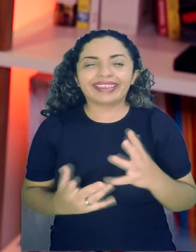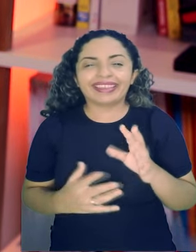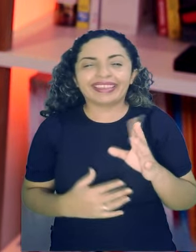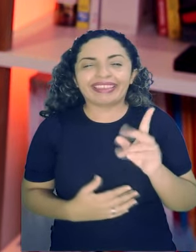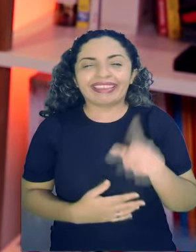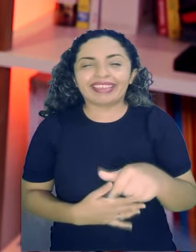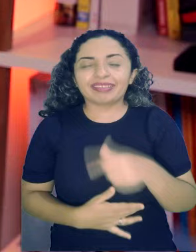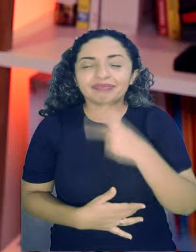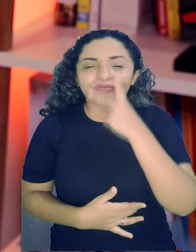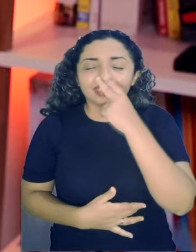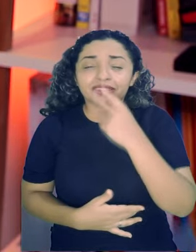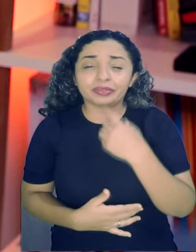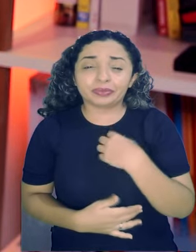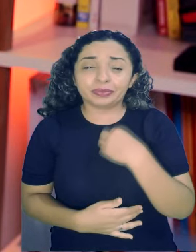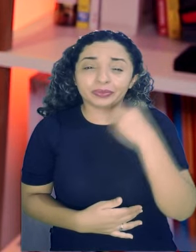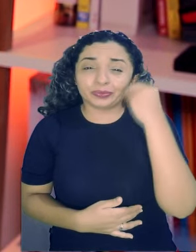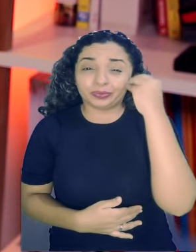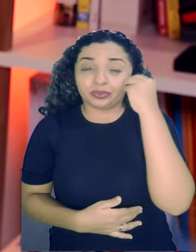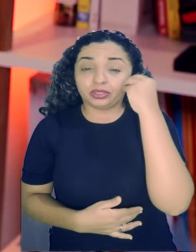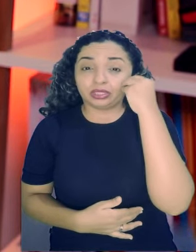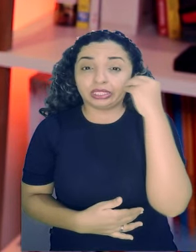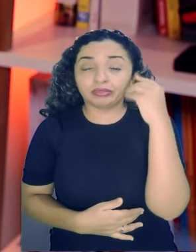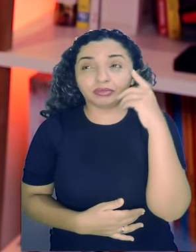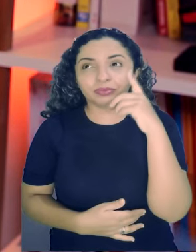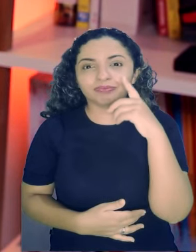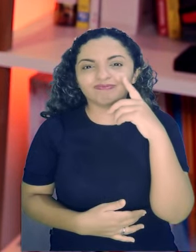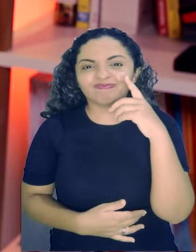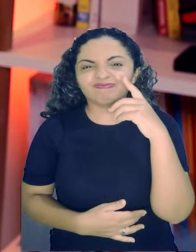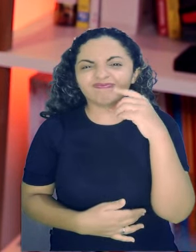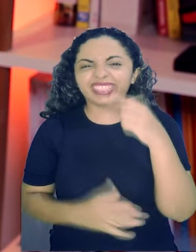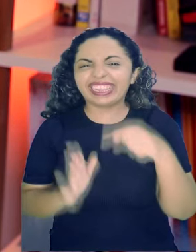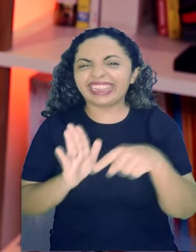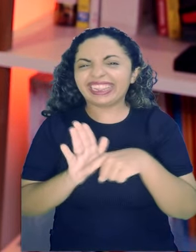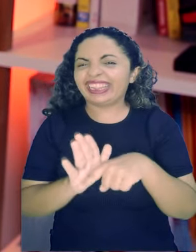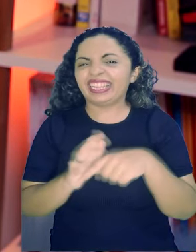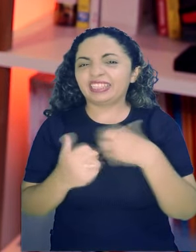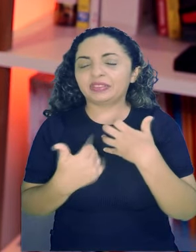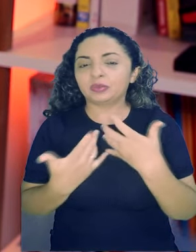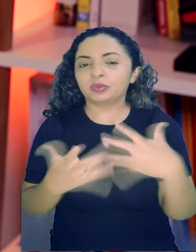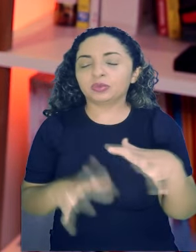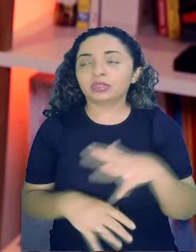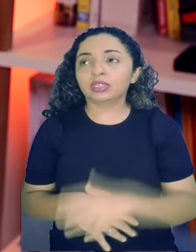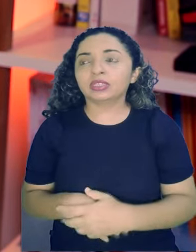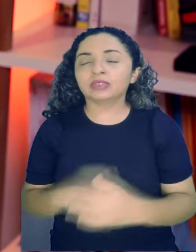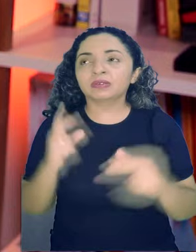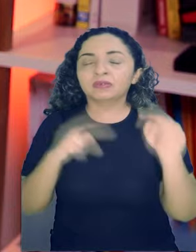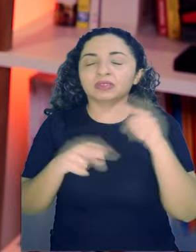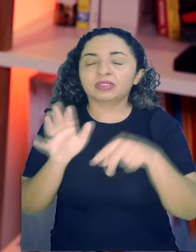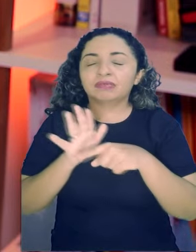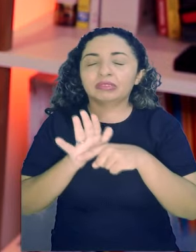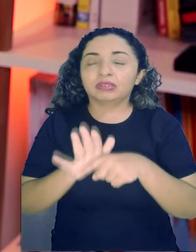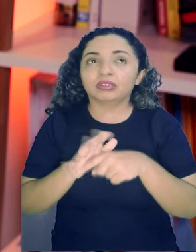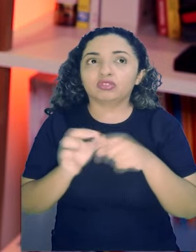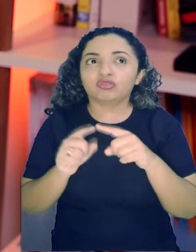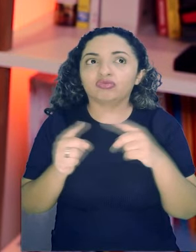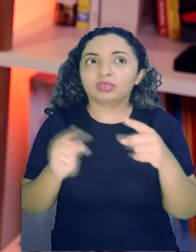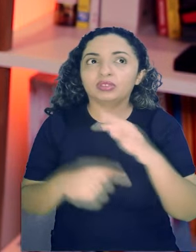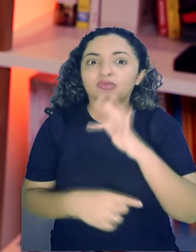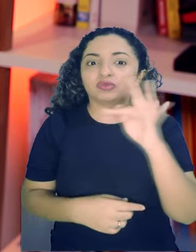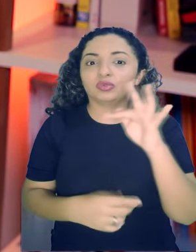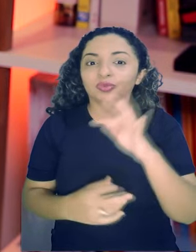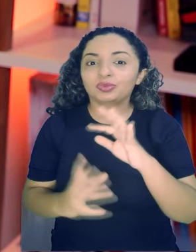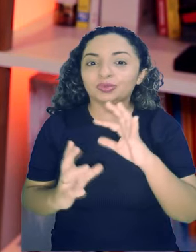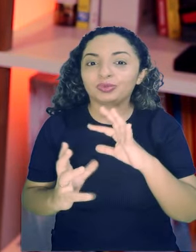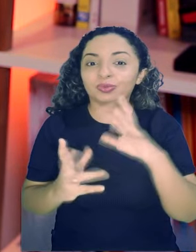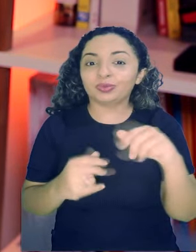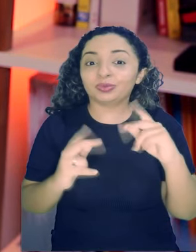é muito... Eu tento não ser muito pessimista, sabe? Eu tento não ter uma visão muito pessimista sobre o